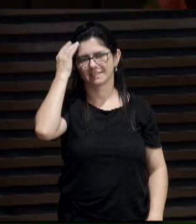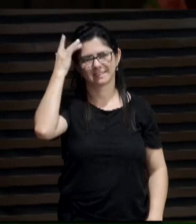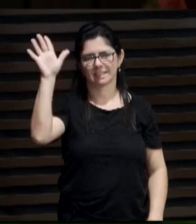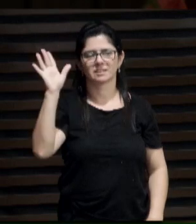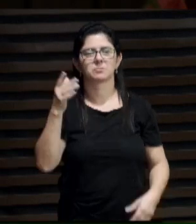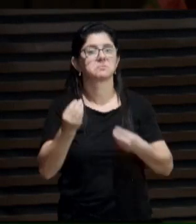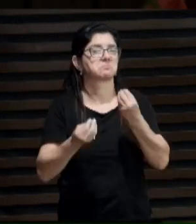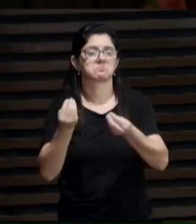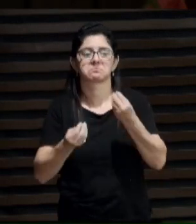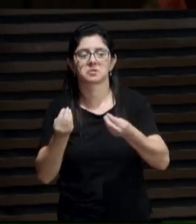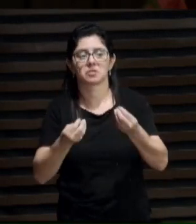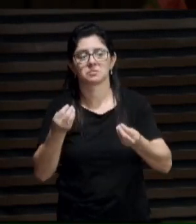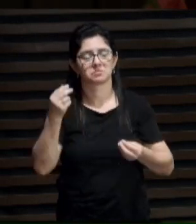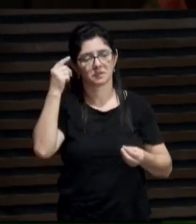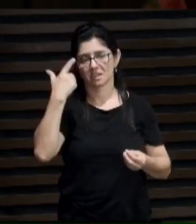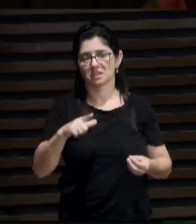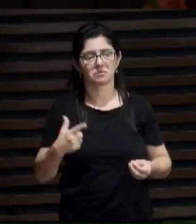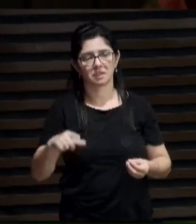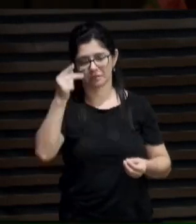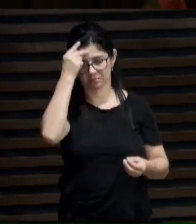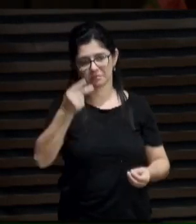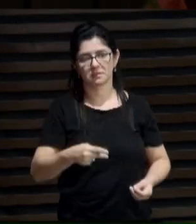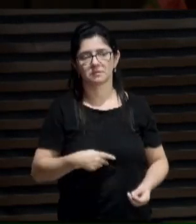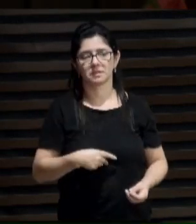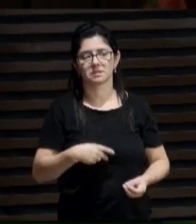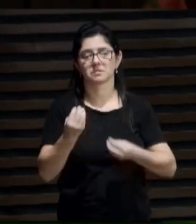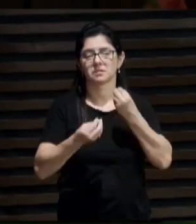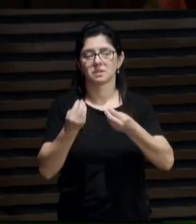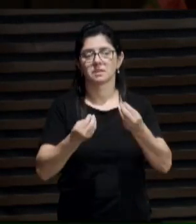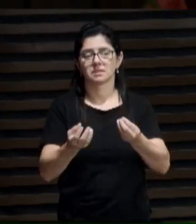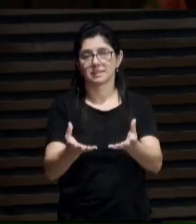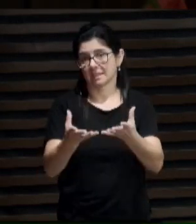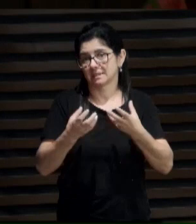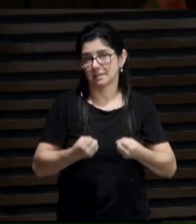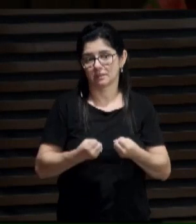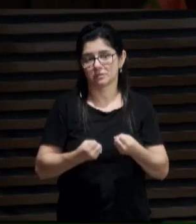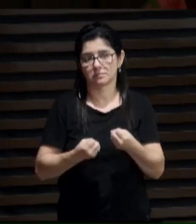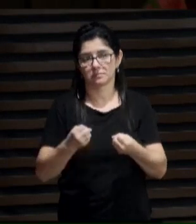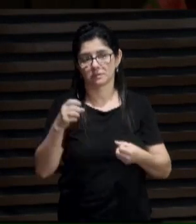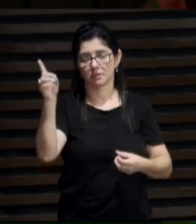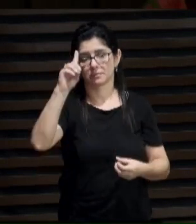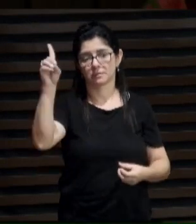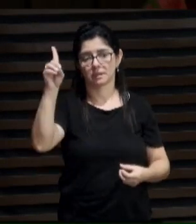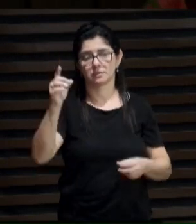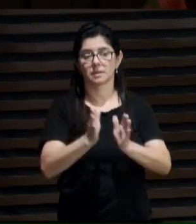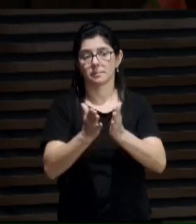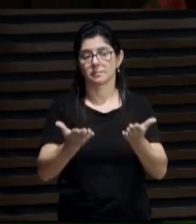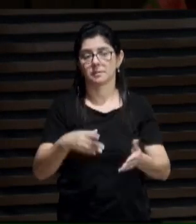nem tendo em mim mesmo a condição de ser aceito por Ele? A Bíblia afirma